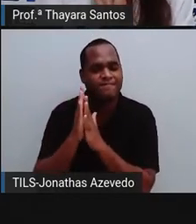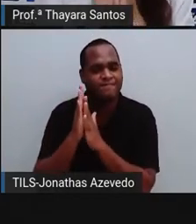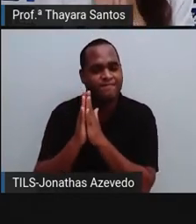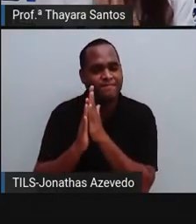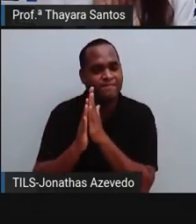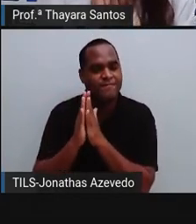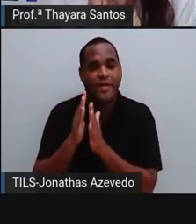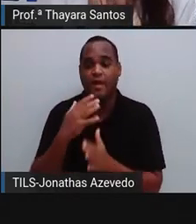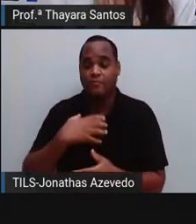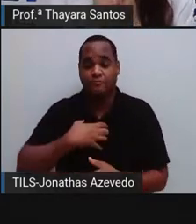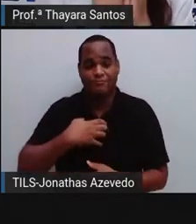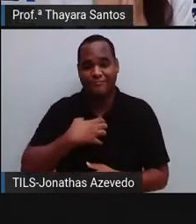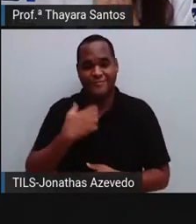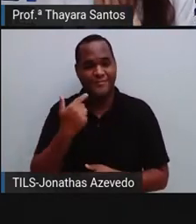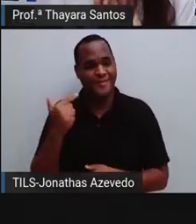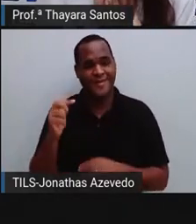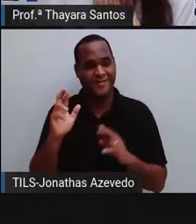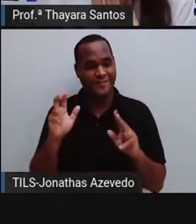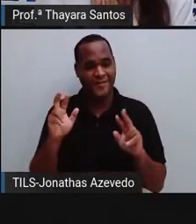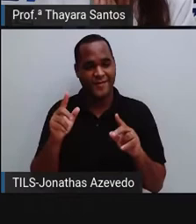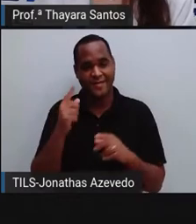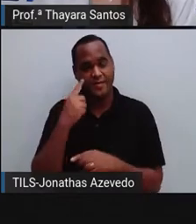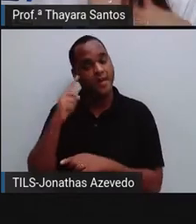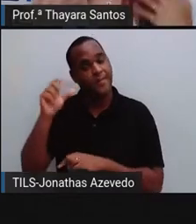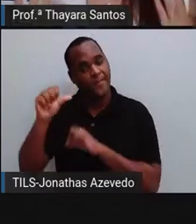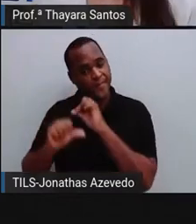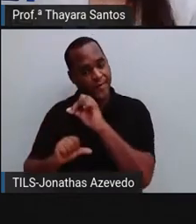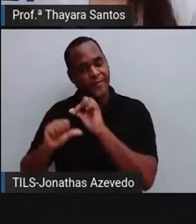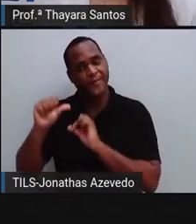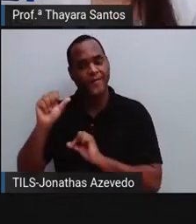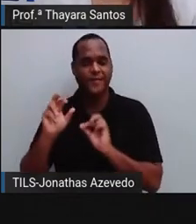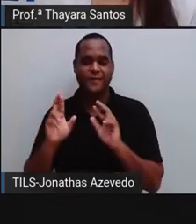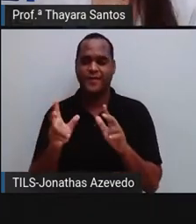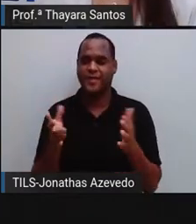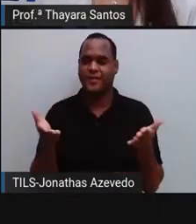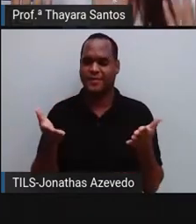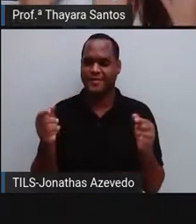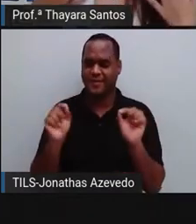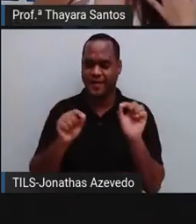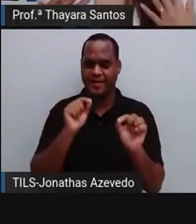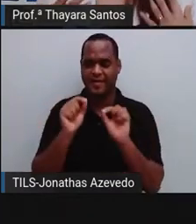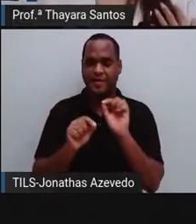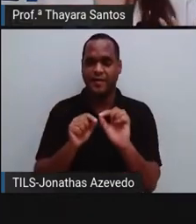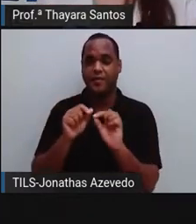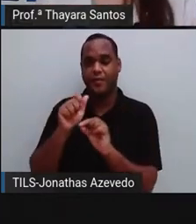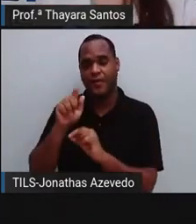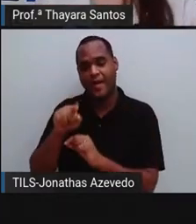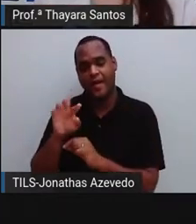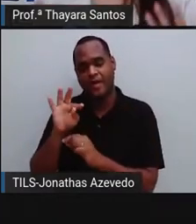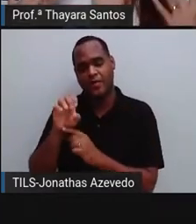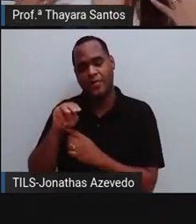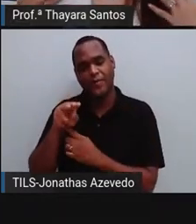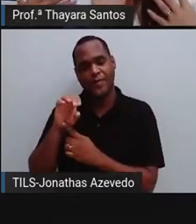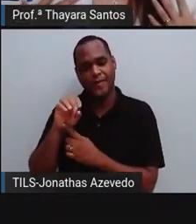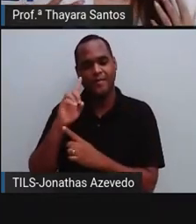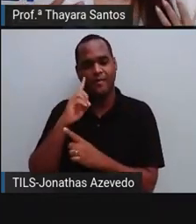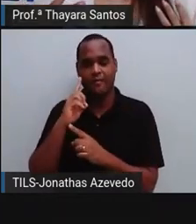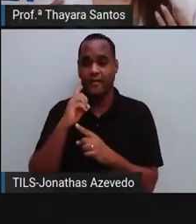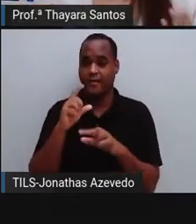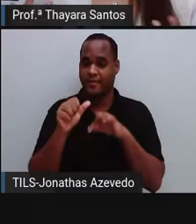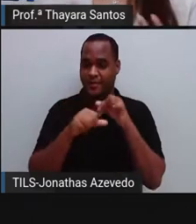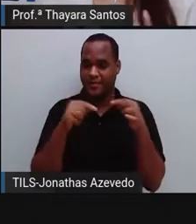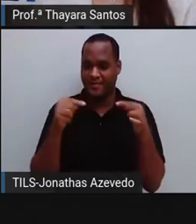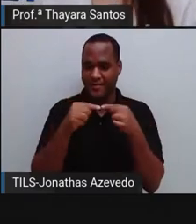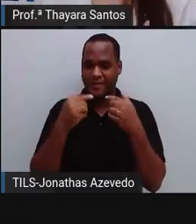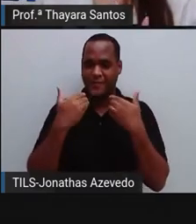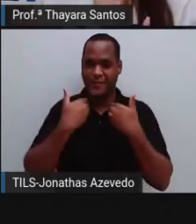devagarzinho, eu quase não vou sentir que está quente, a temperatura vai ficar bem mais baixa. A mesma coisa acontece com os átomos que estão formando tudo, né? Formando